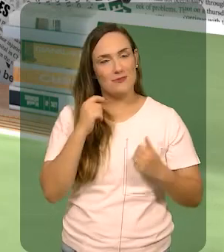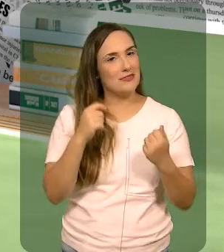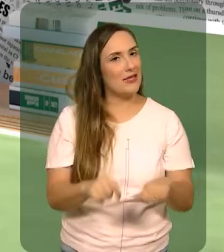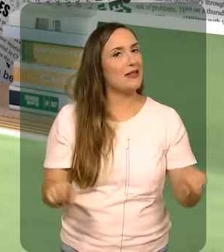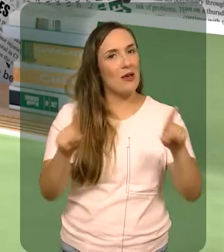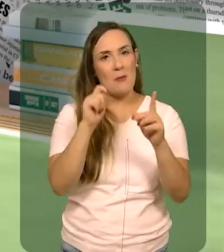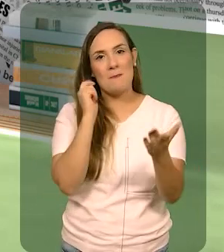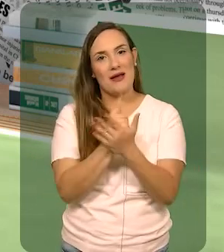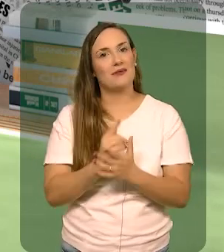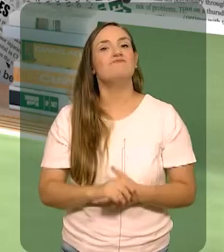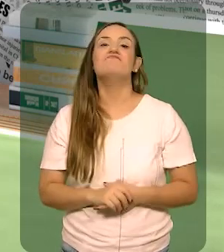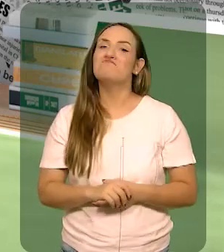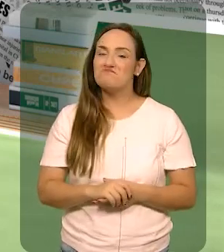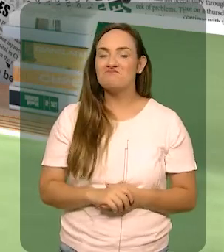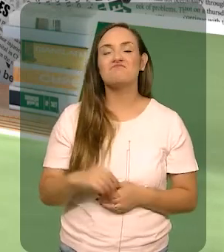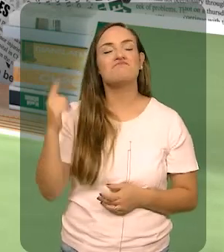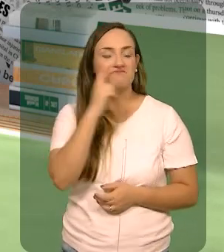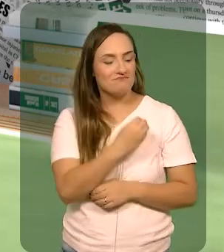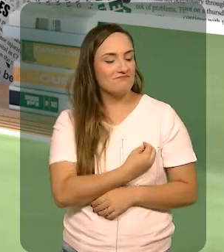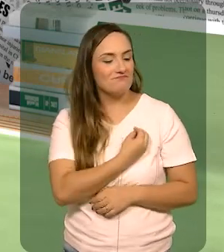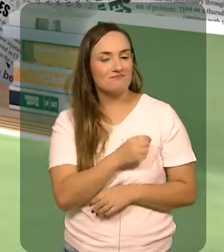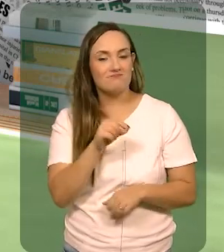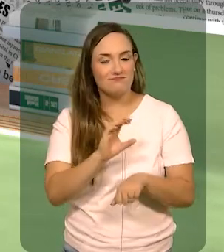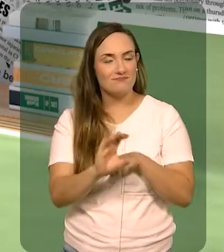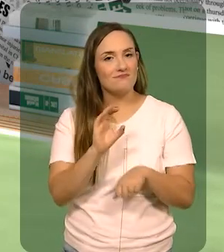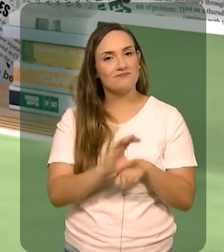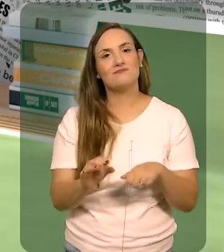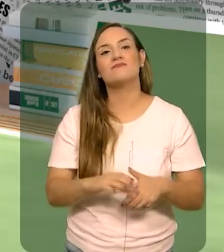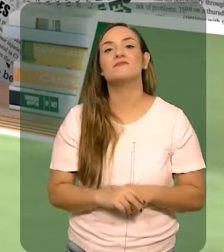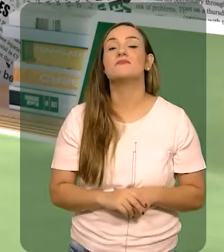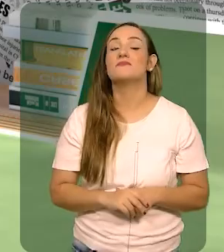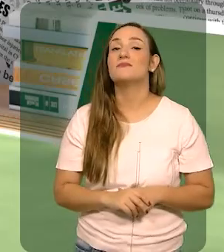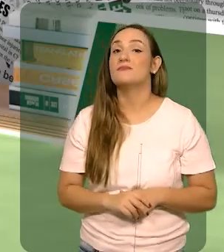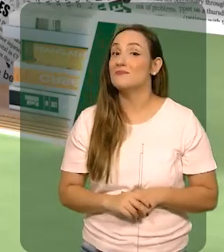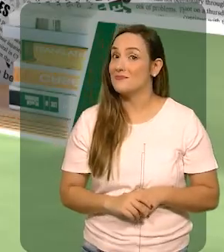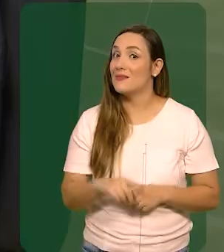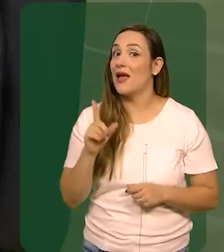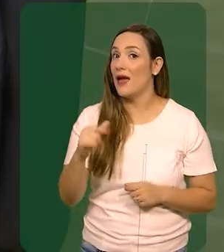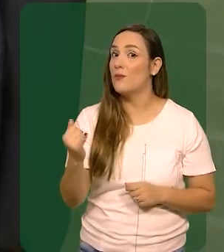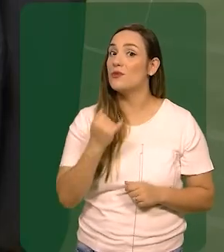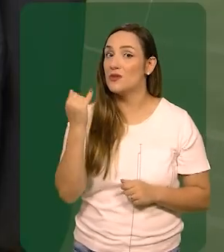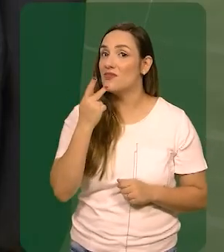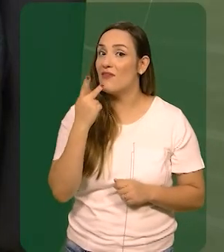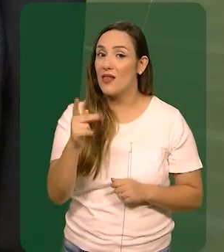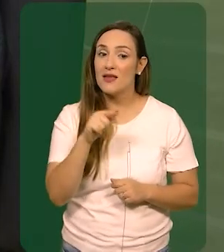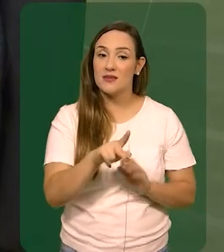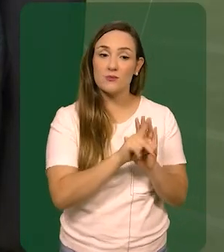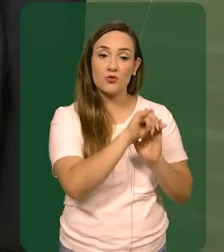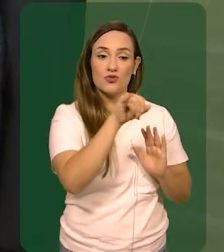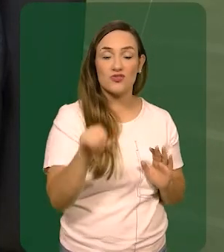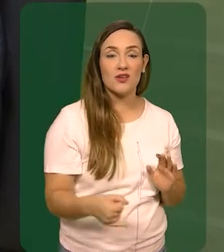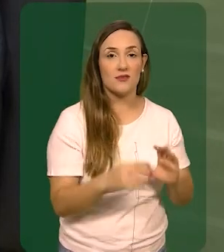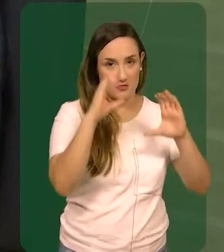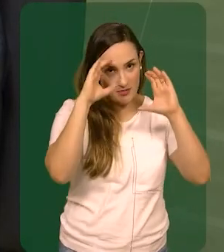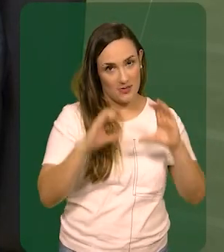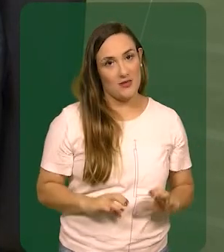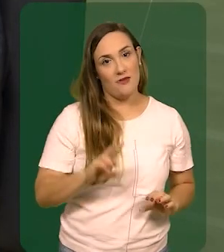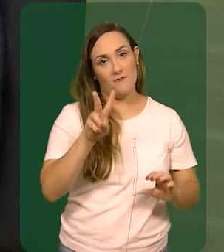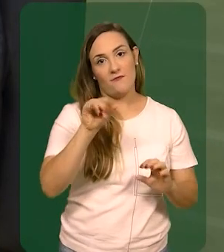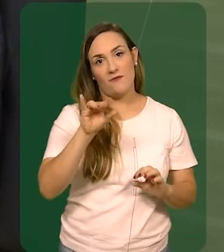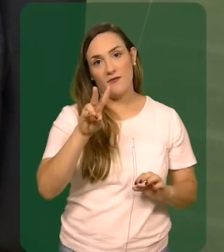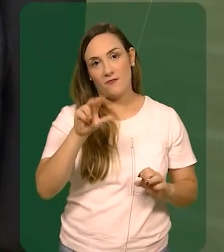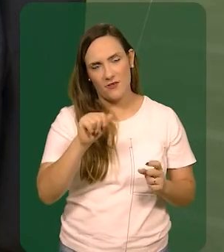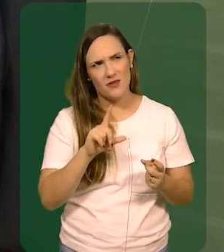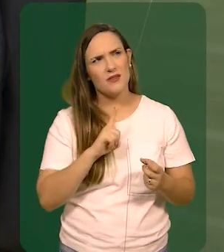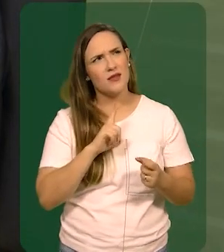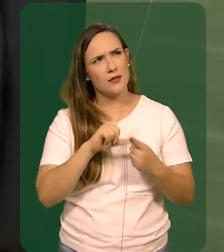né? Isso é muito gratificante, de estar participando desse curso. Né? E vale ressaltar, né, que o programa Cidadania